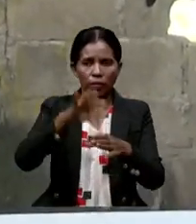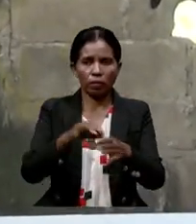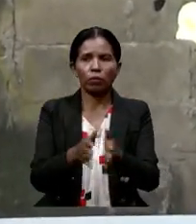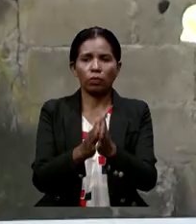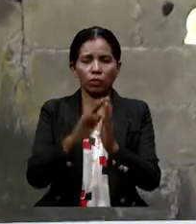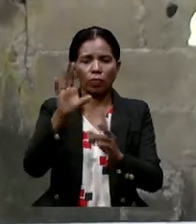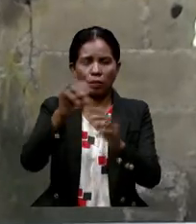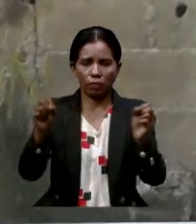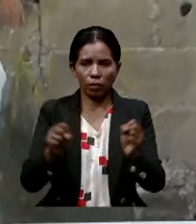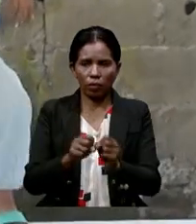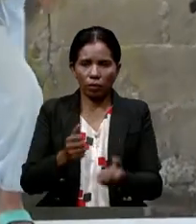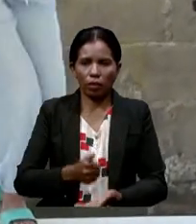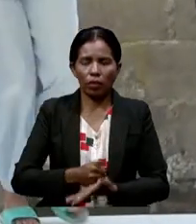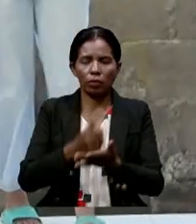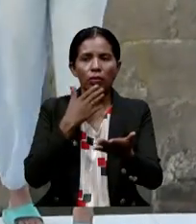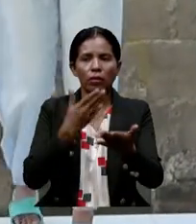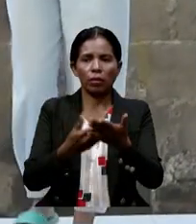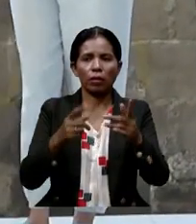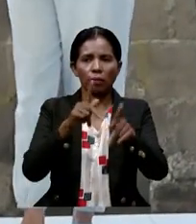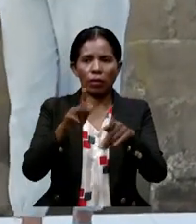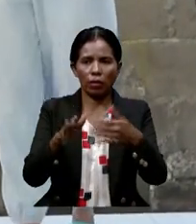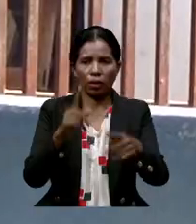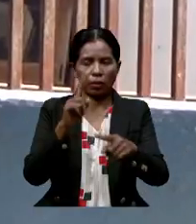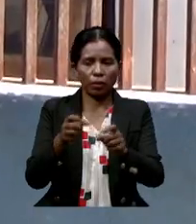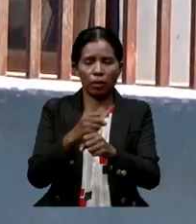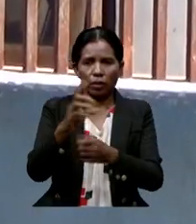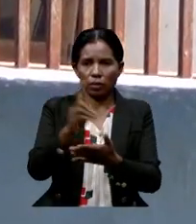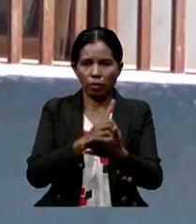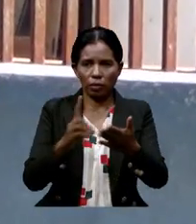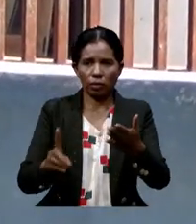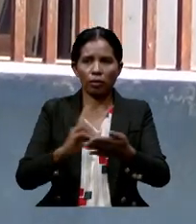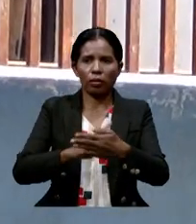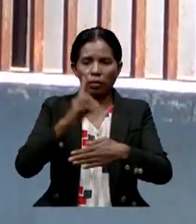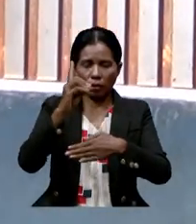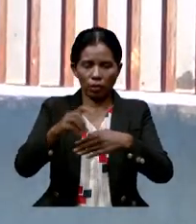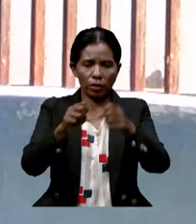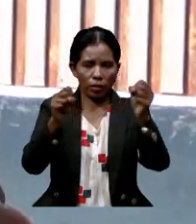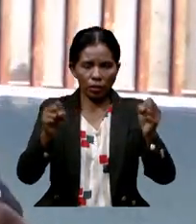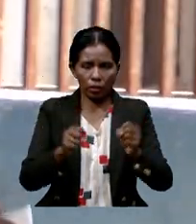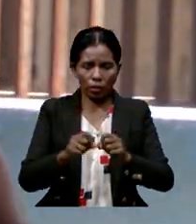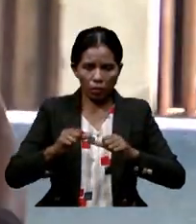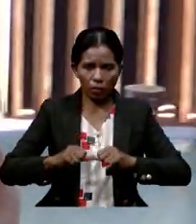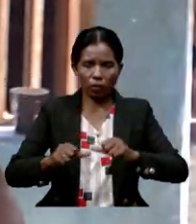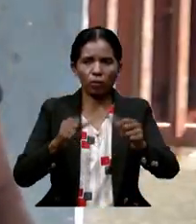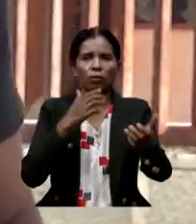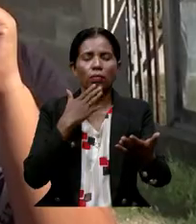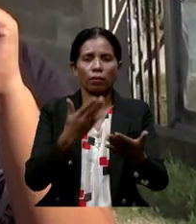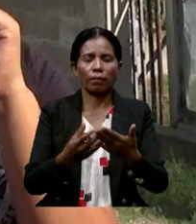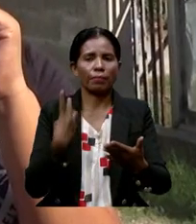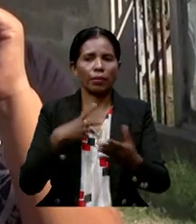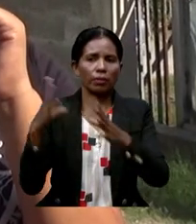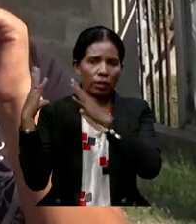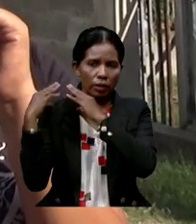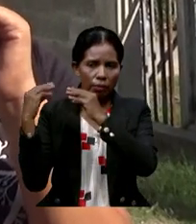eleito, atu halo atendimento diak ba povo, la bele halo discriminação, nune desenvolvimento e suku laran, bele lau diak. A minha esperança